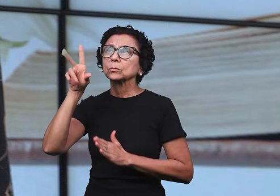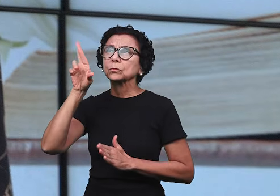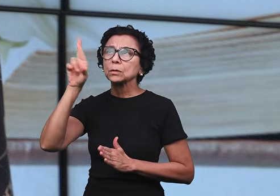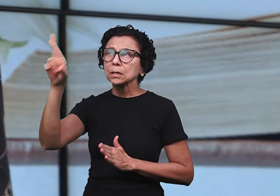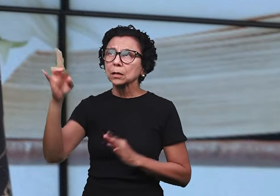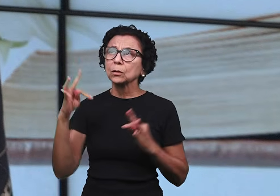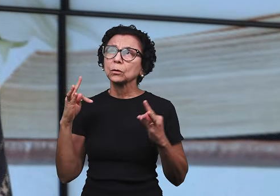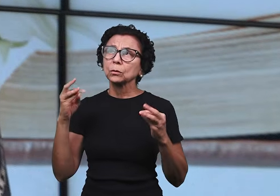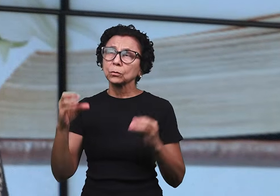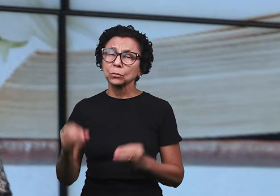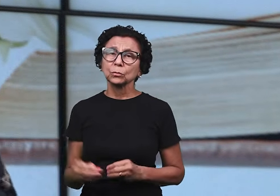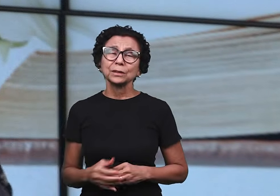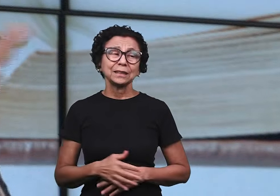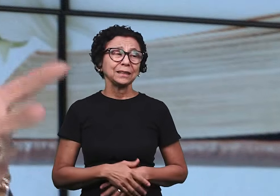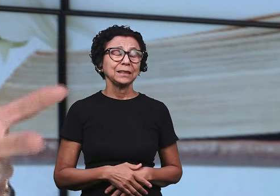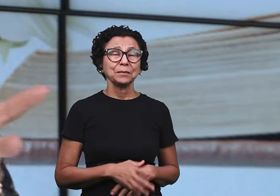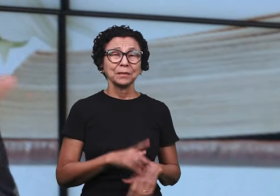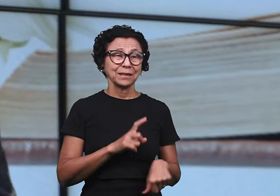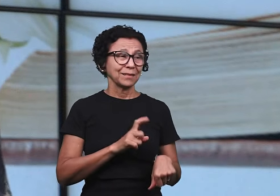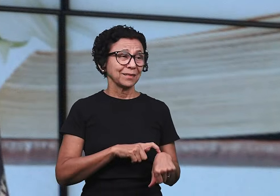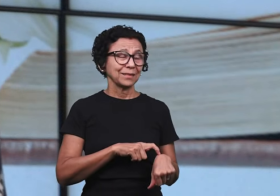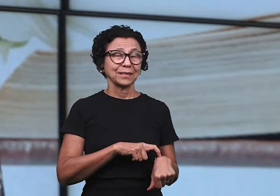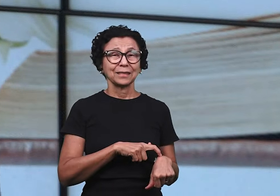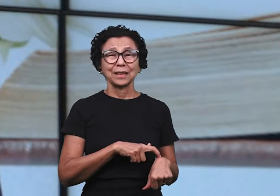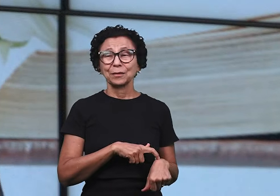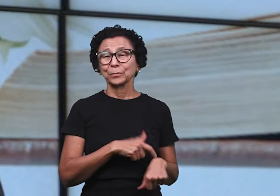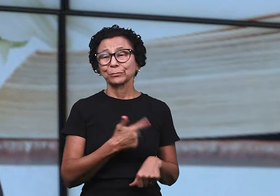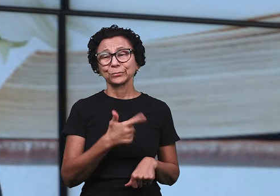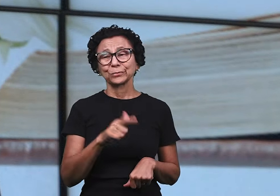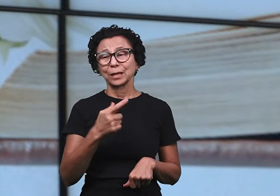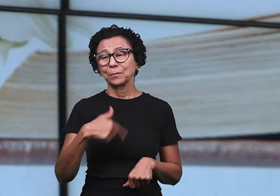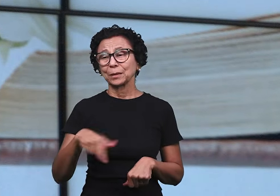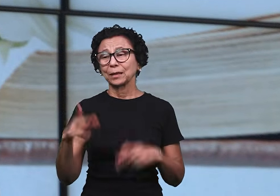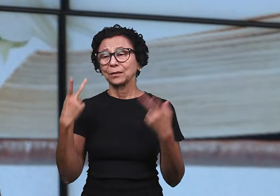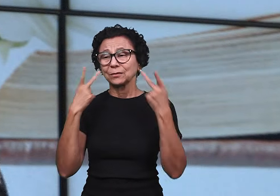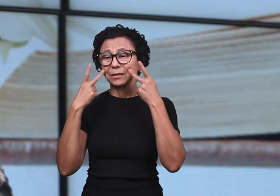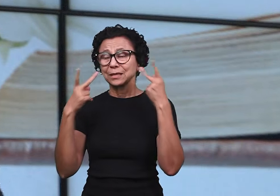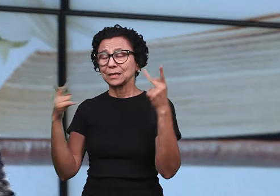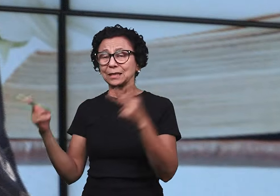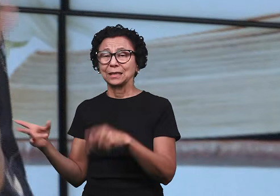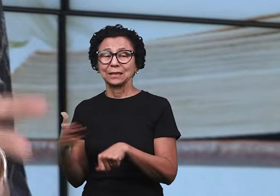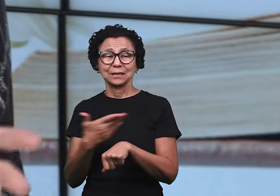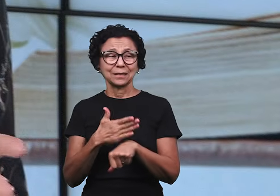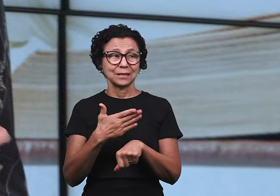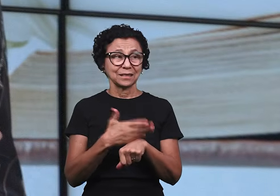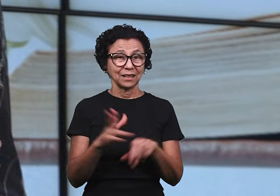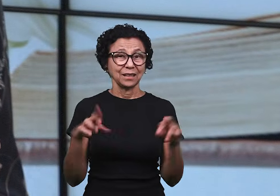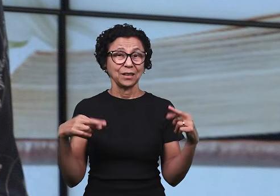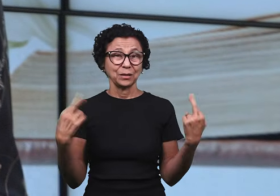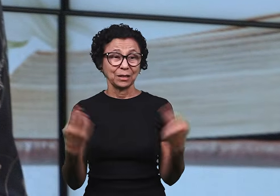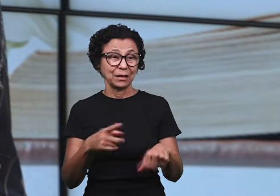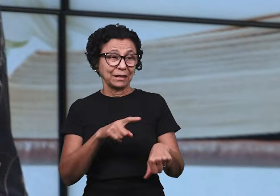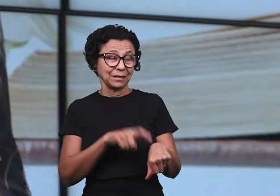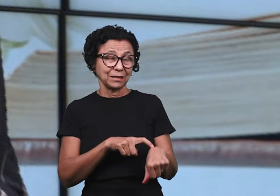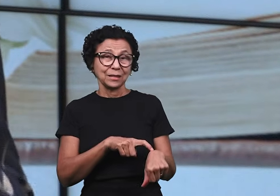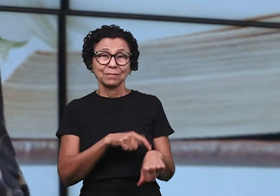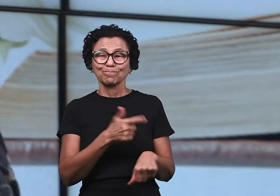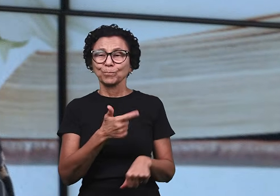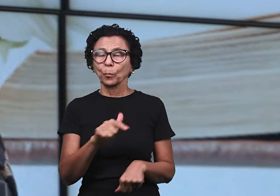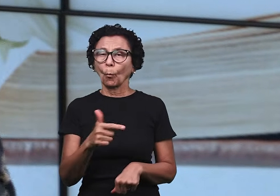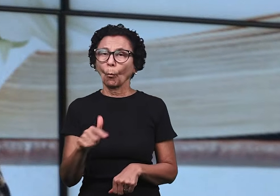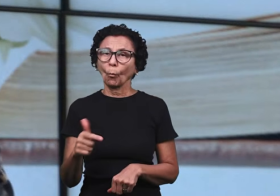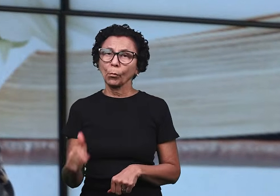ao Senhor na igreja. Eu não tenho tempo para fazer uma visita, eu não tenho tempo para um ensaio, eu não tenho tempo para uma reunião.